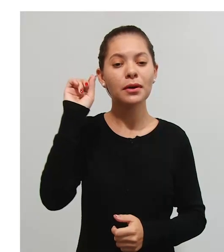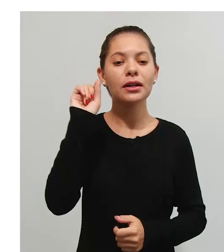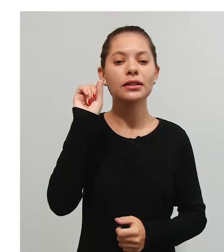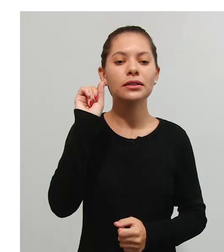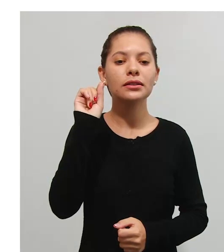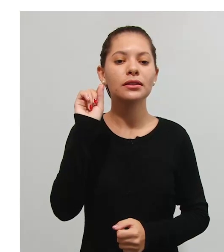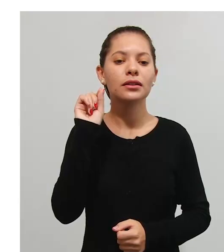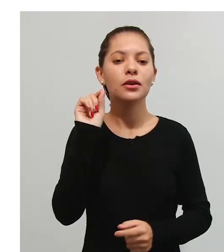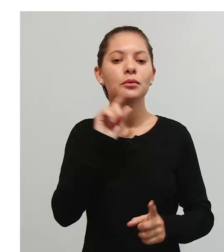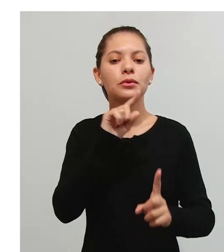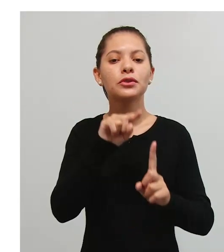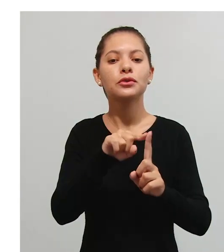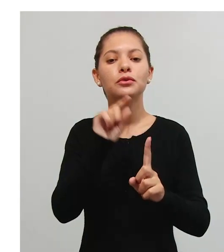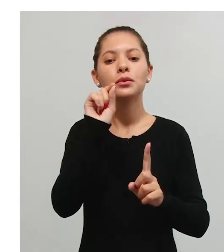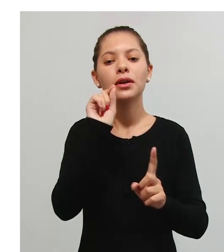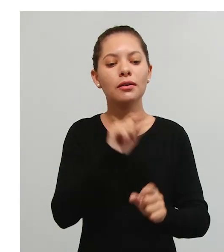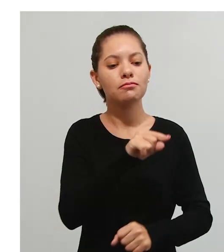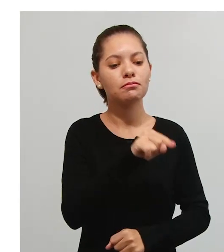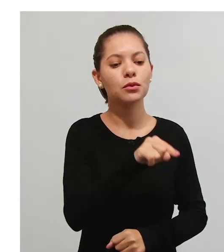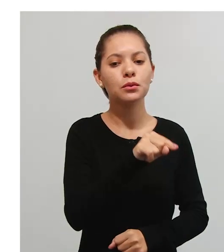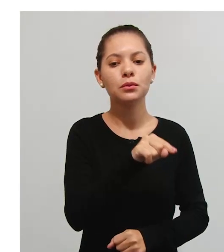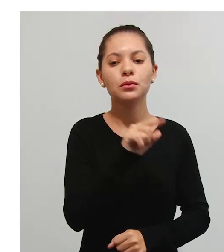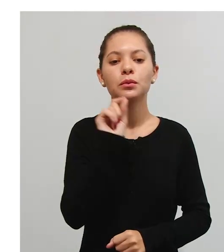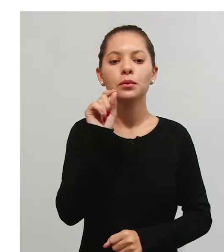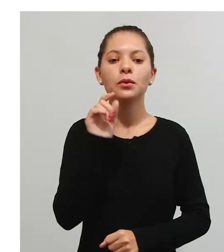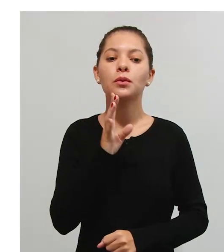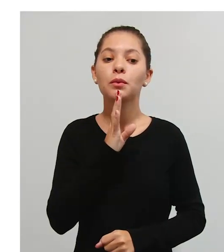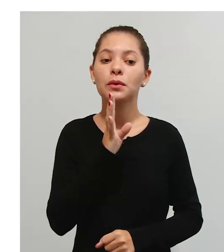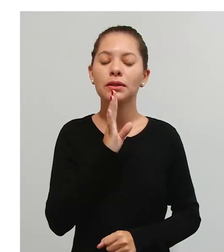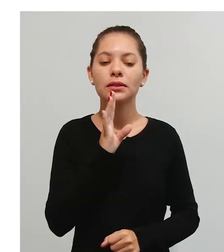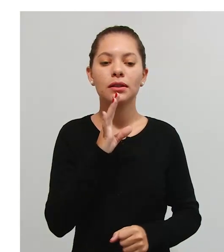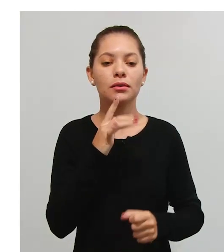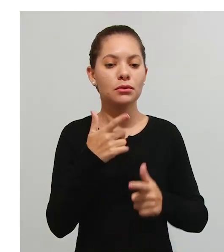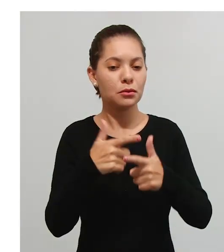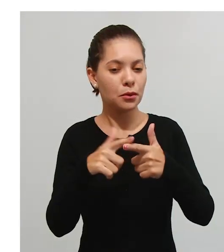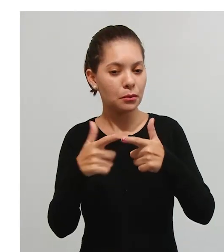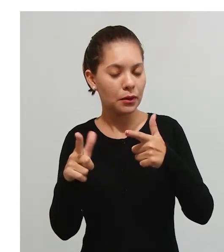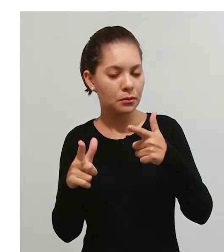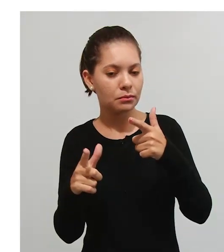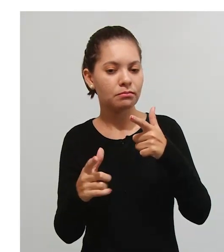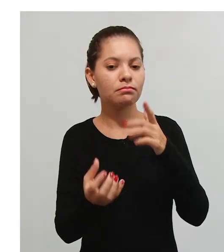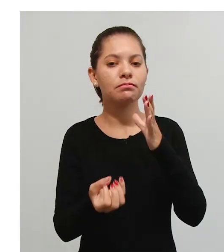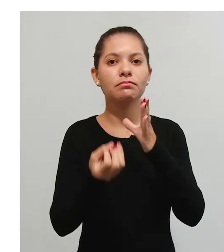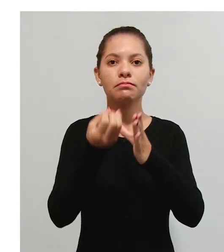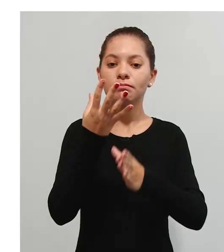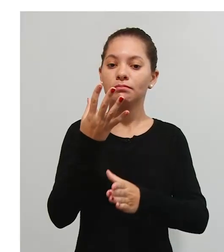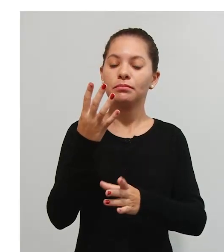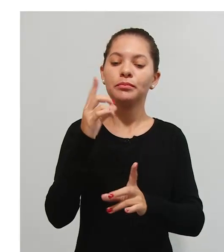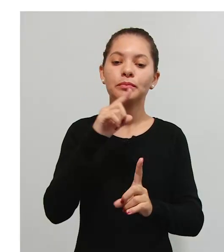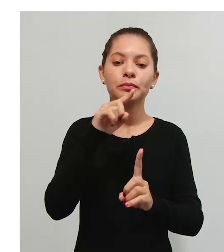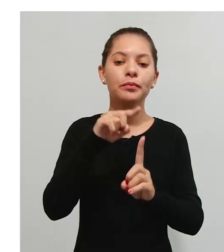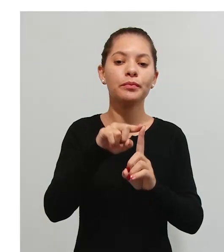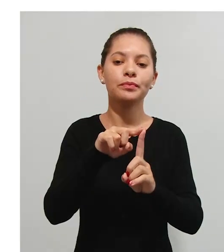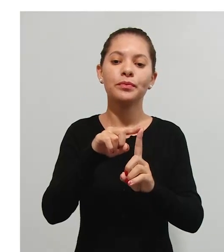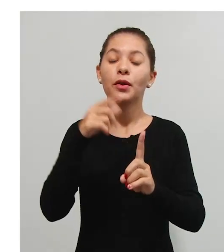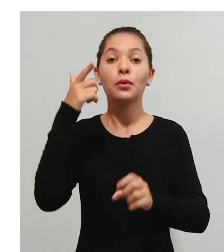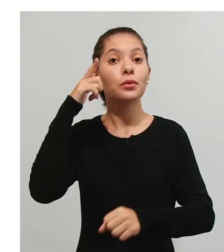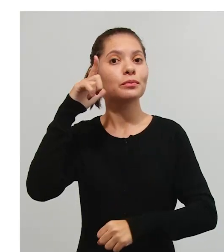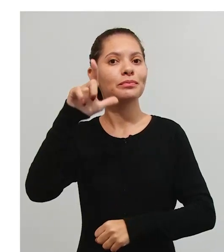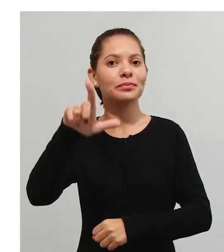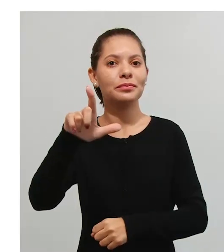do administrador hoje são conhecer os problemas, criar objetivos